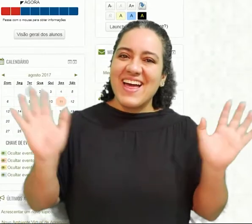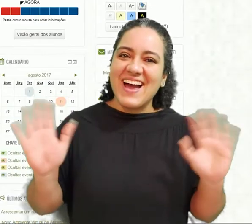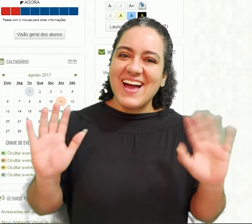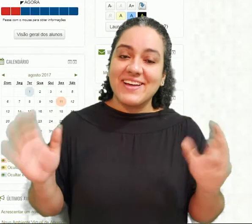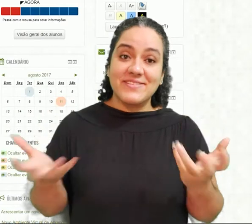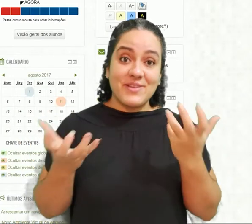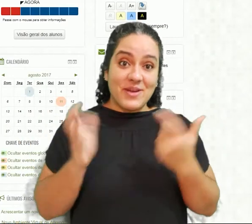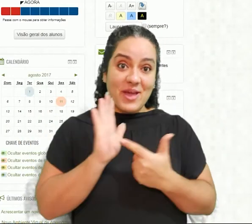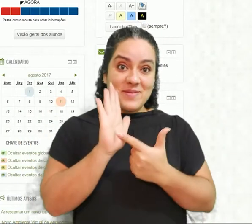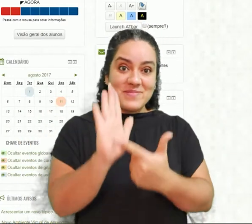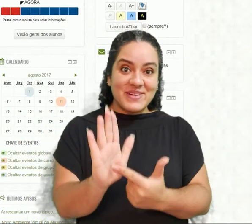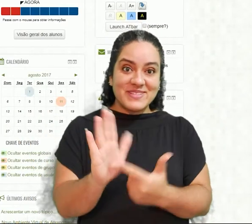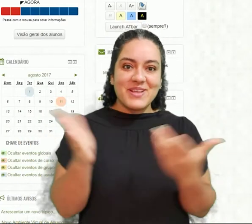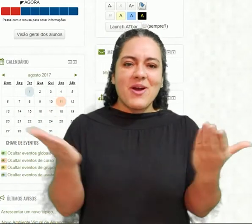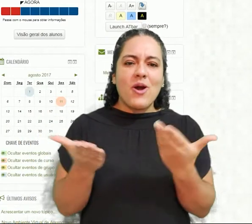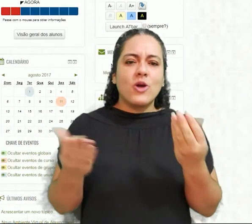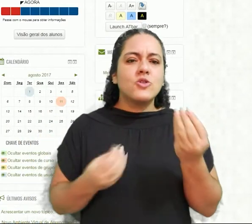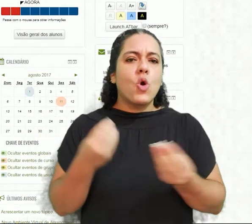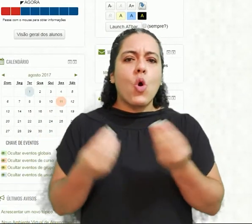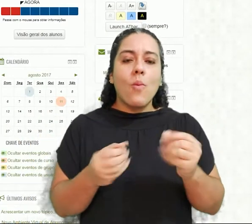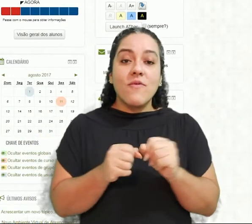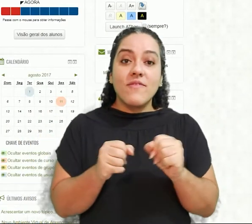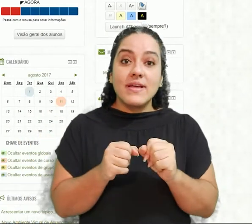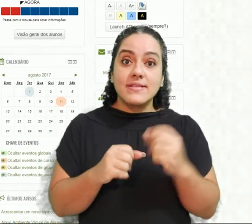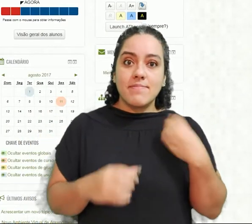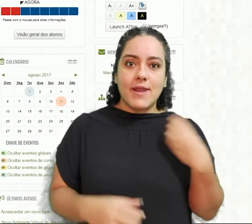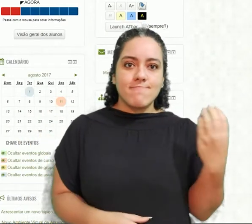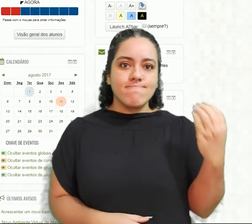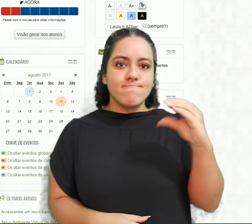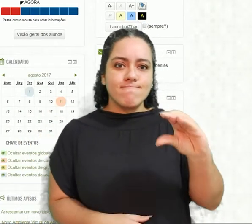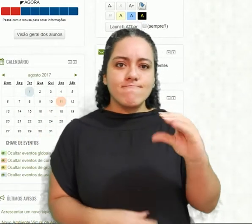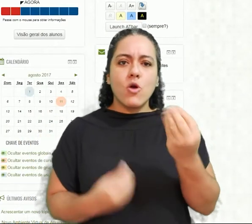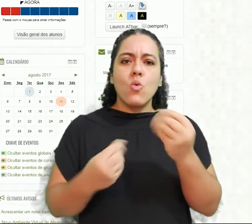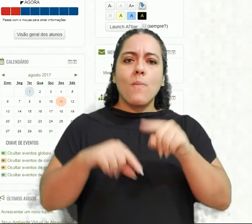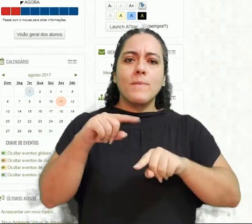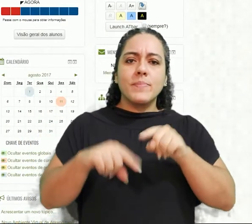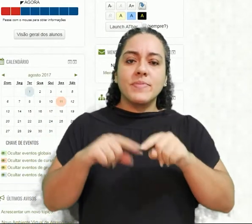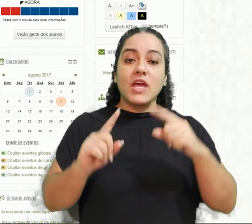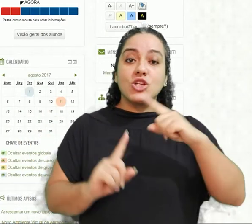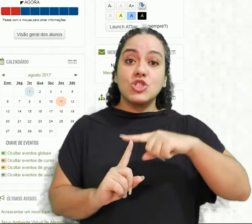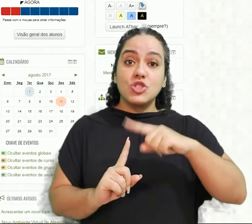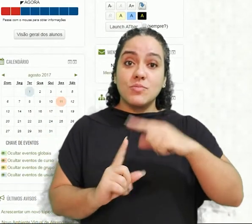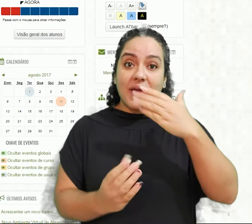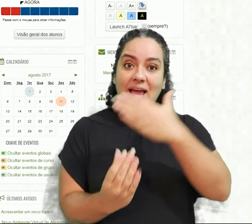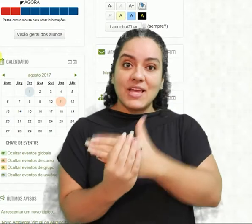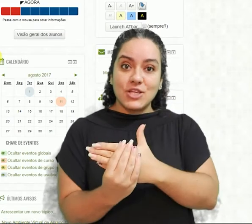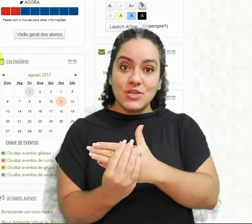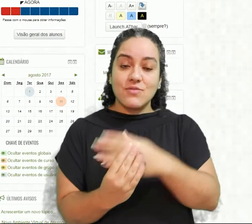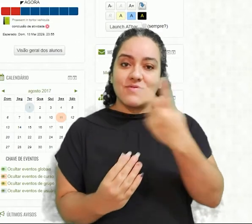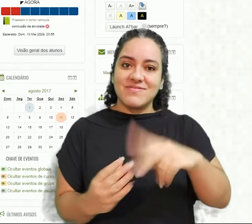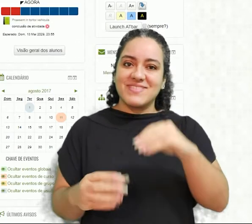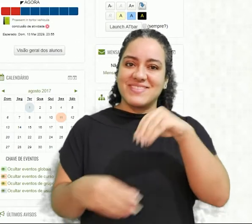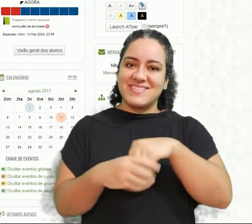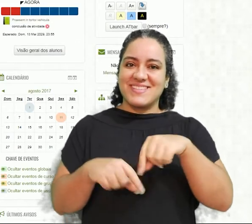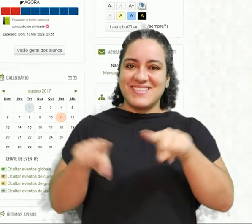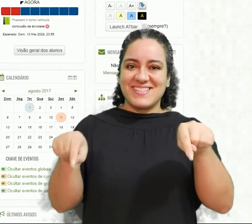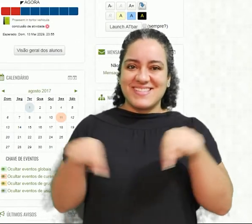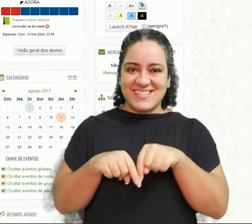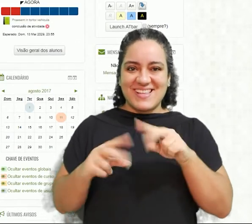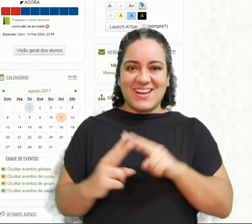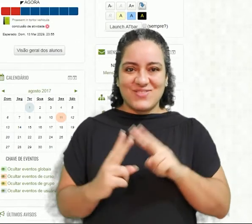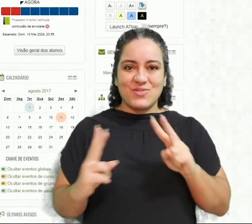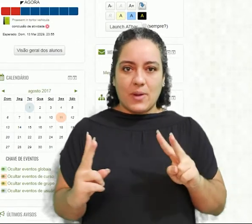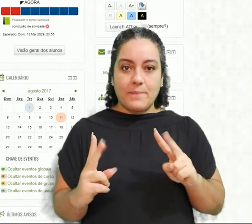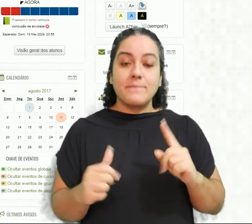o Olá Quero mostrar para você hoje como você faz para inserir o recurso do tipo arquivo na sua sala